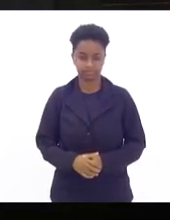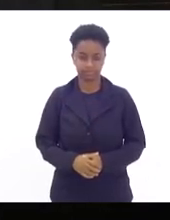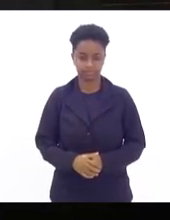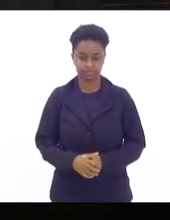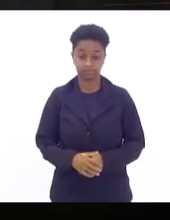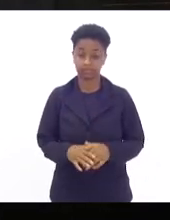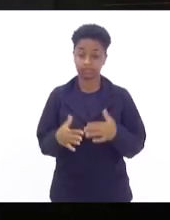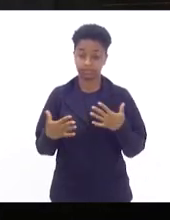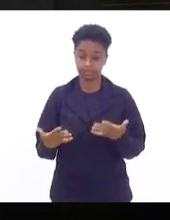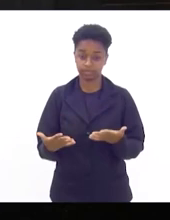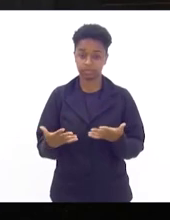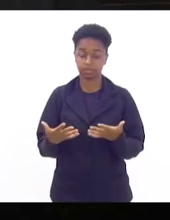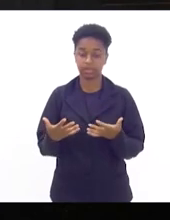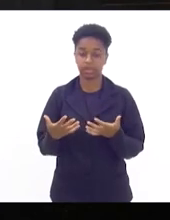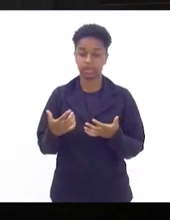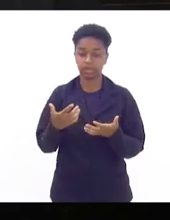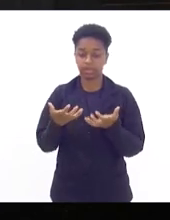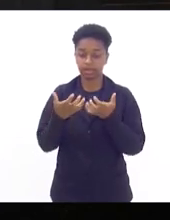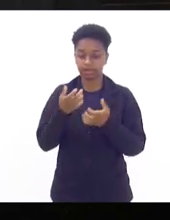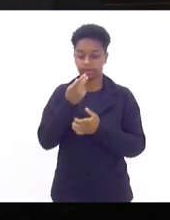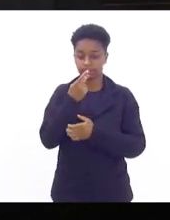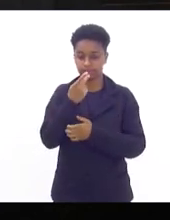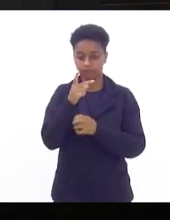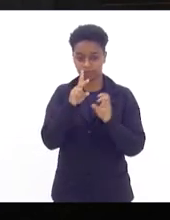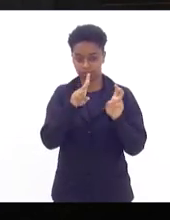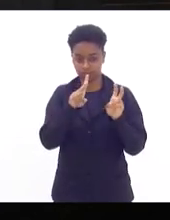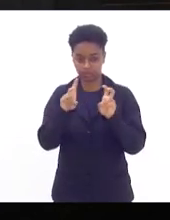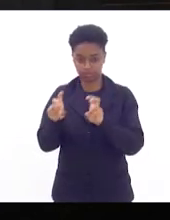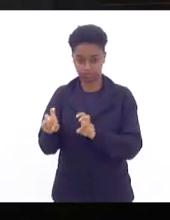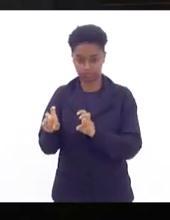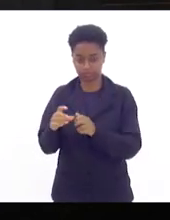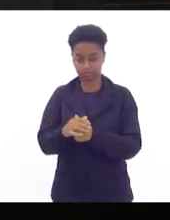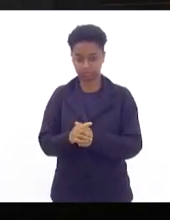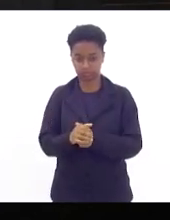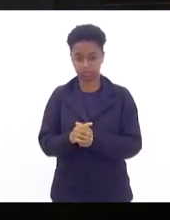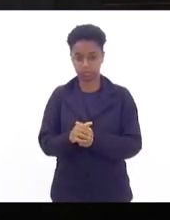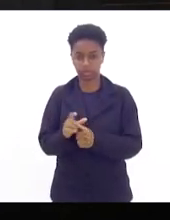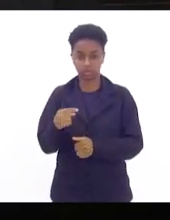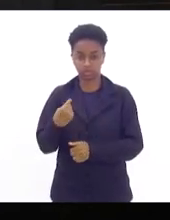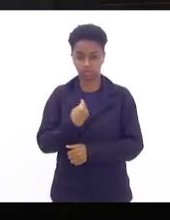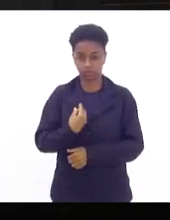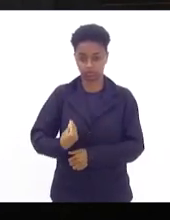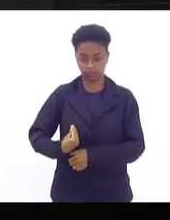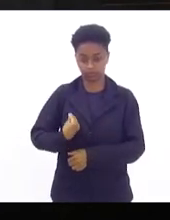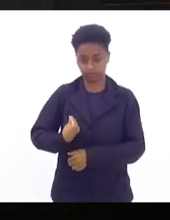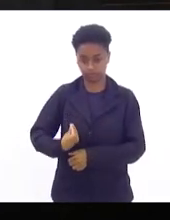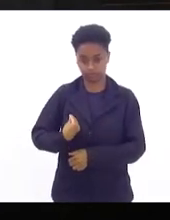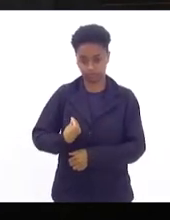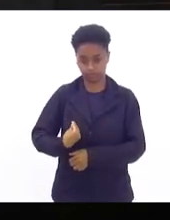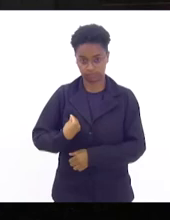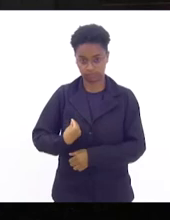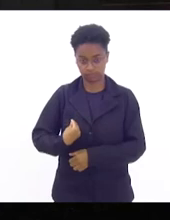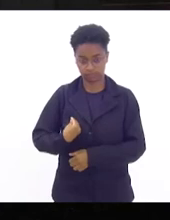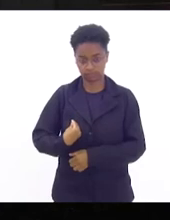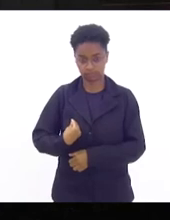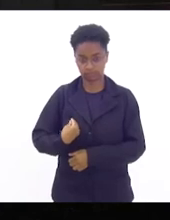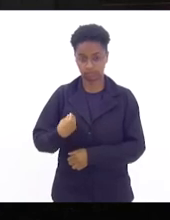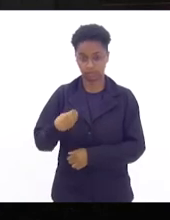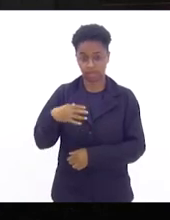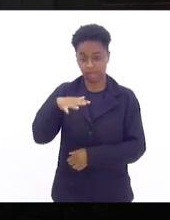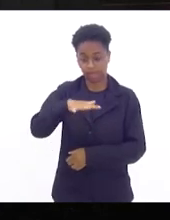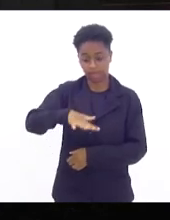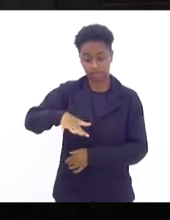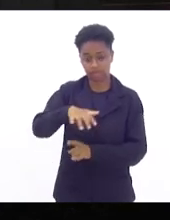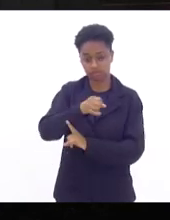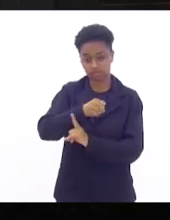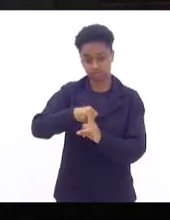Então, querendo dizer com isso, senhor presidente, que a gente vive numa